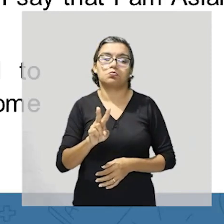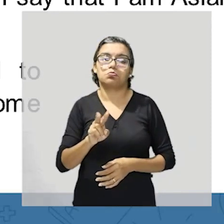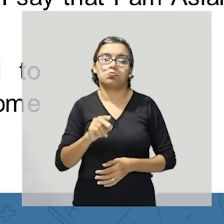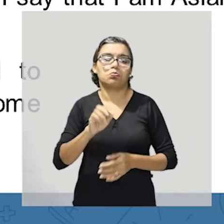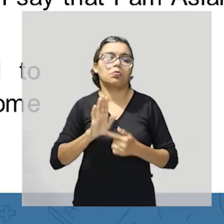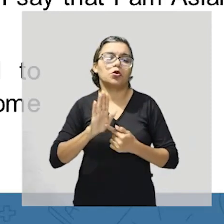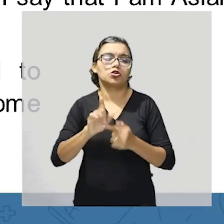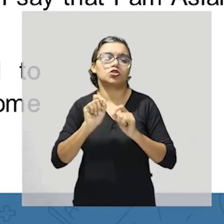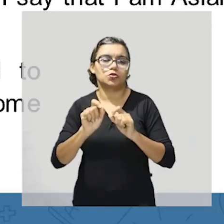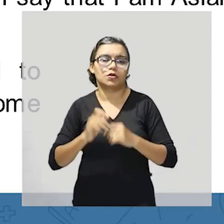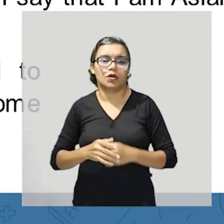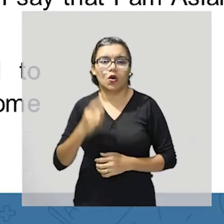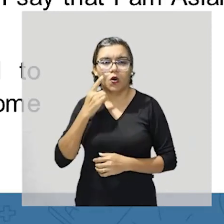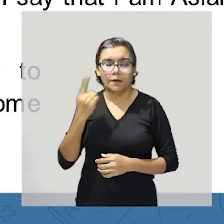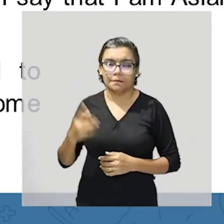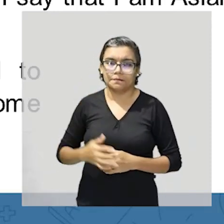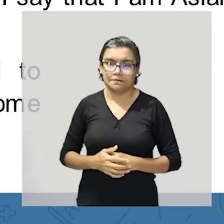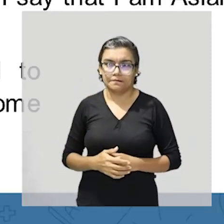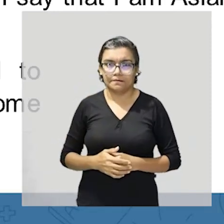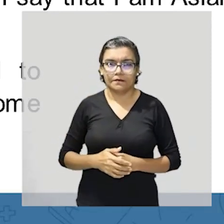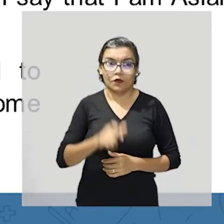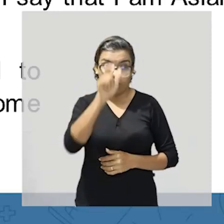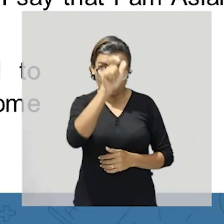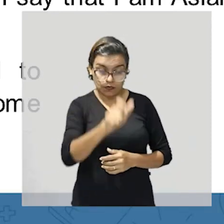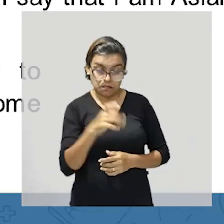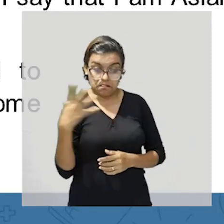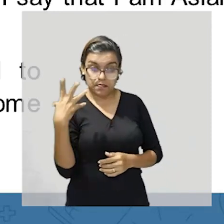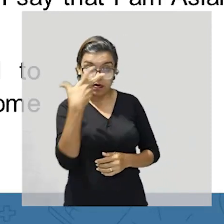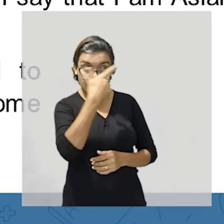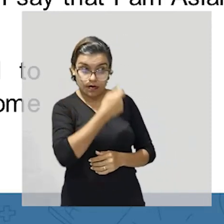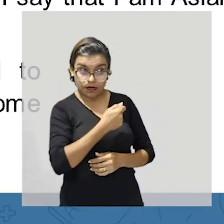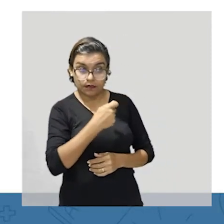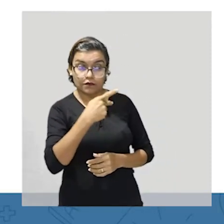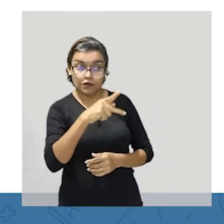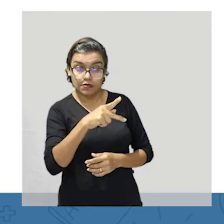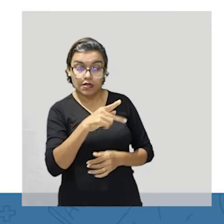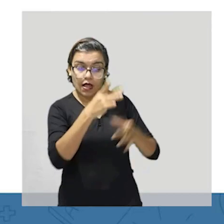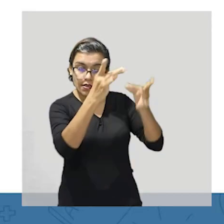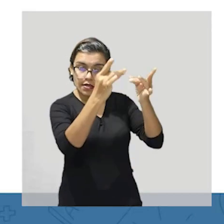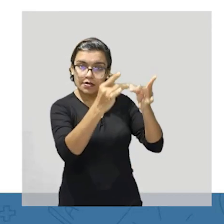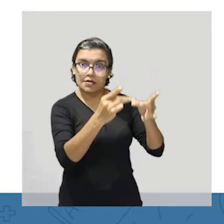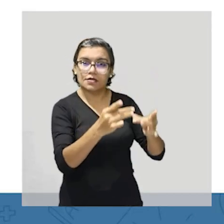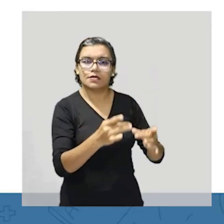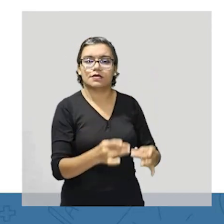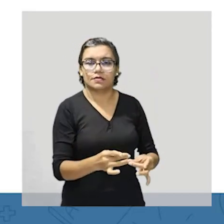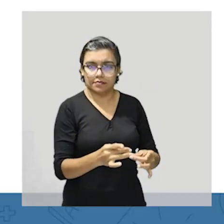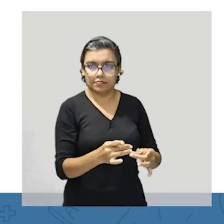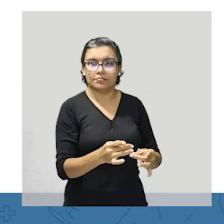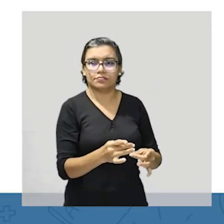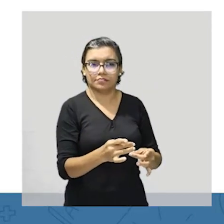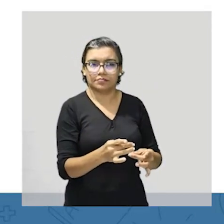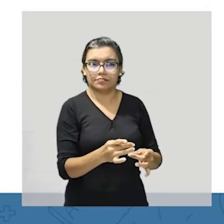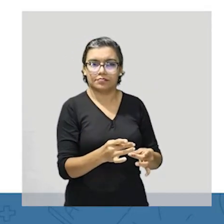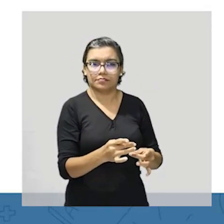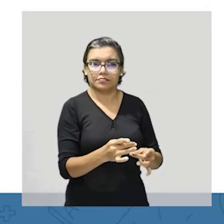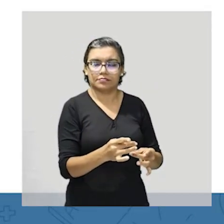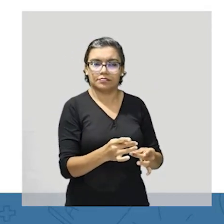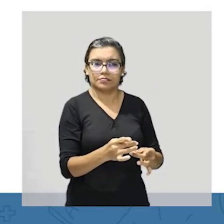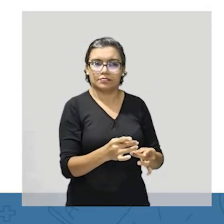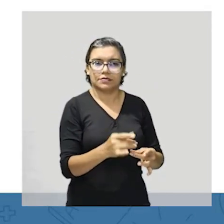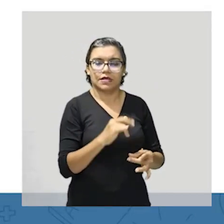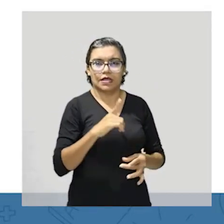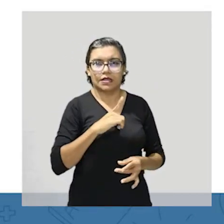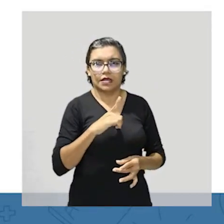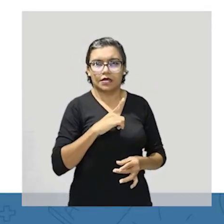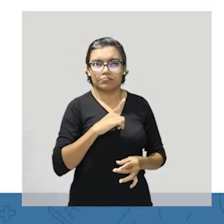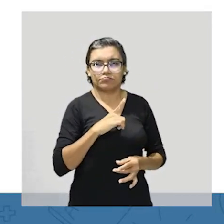fragmento, Beleza Lee resume sua experiência de vida ao descrever a complexidade em.